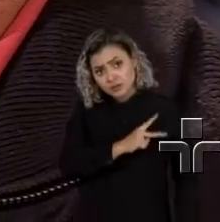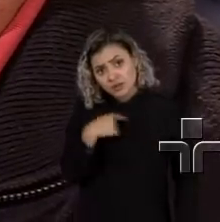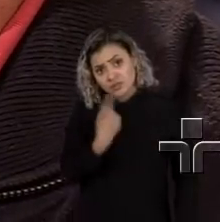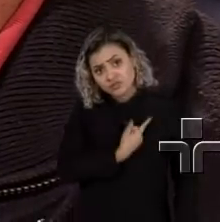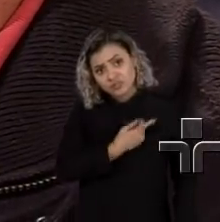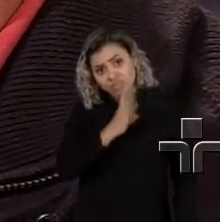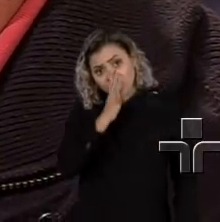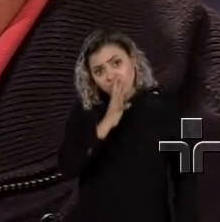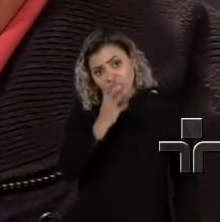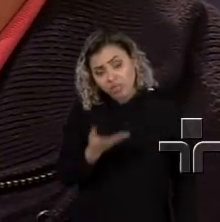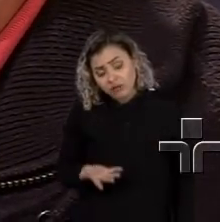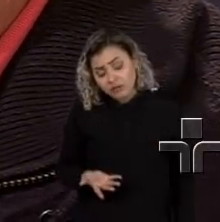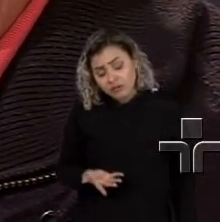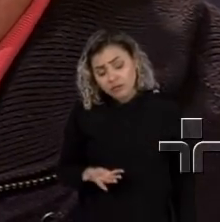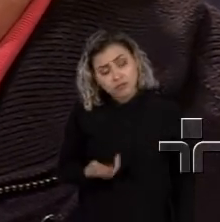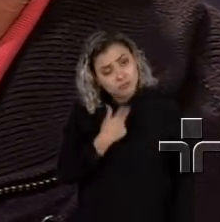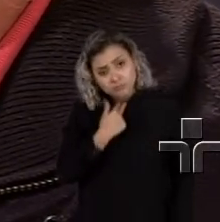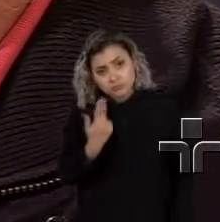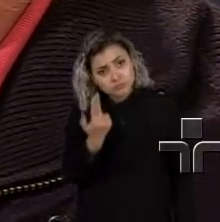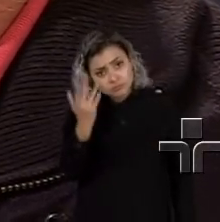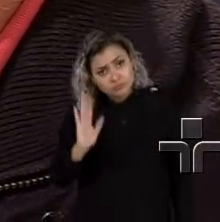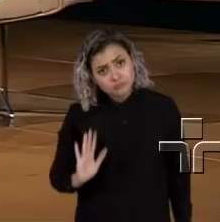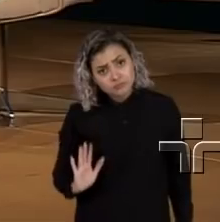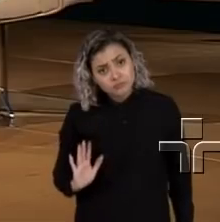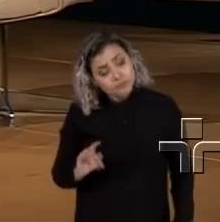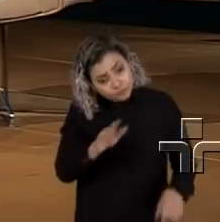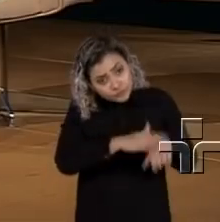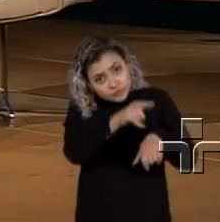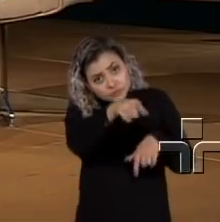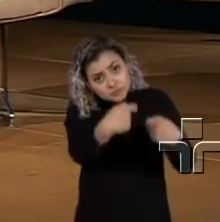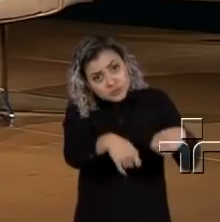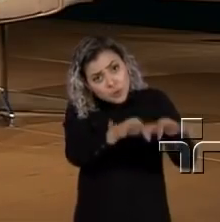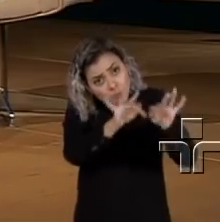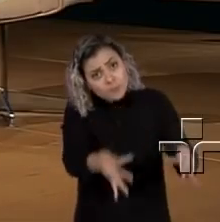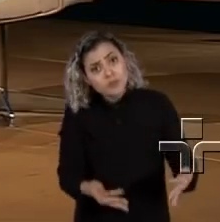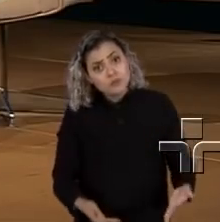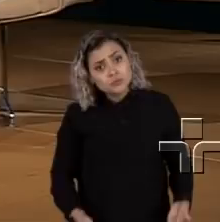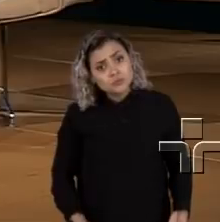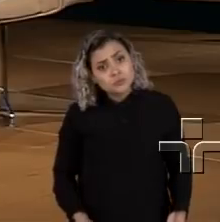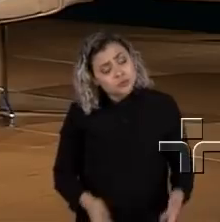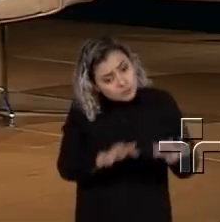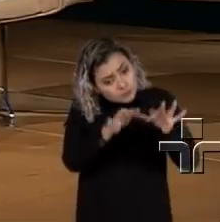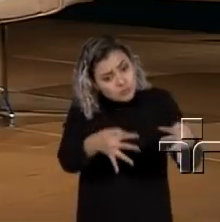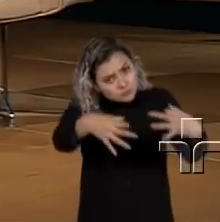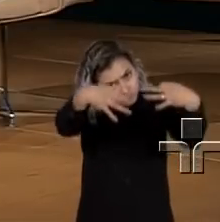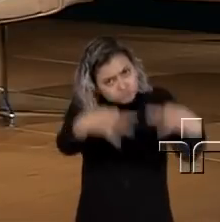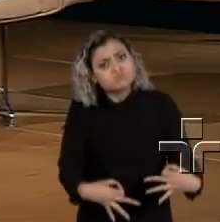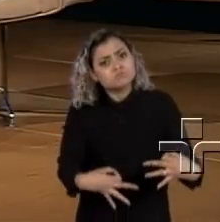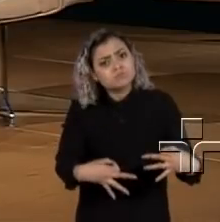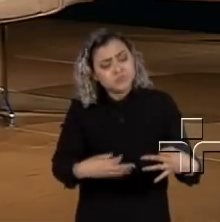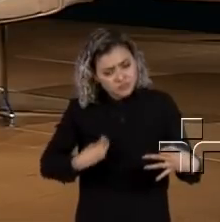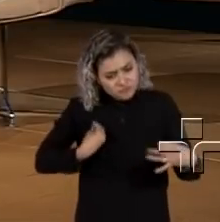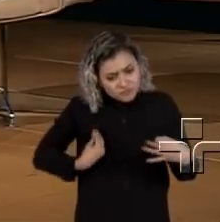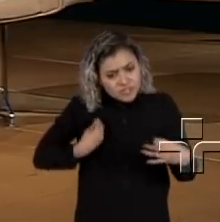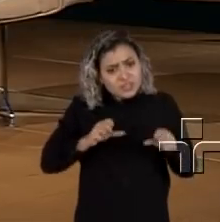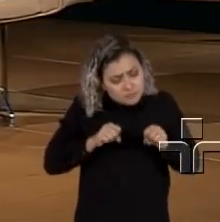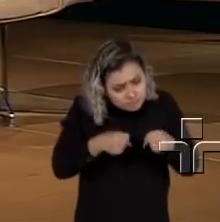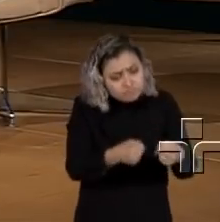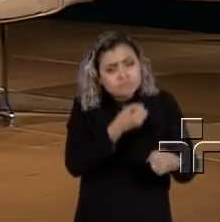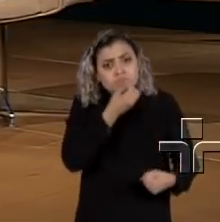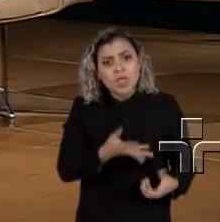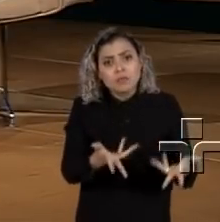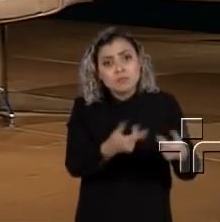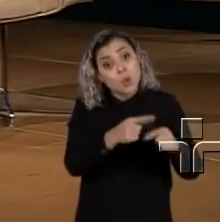figuração, entendeu? Mas você tem que ter a humildade e a dignidade de fazer tudo bem, ou